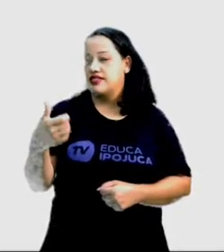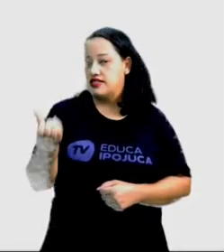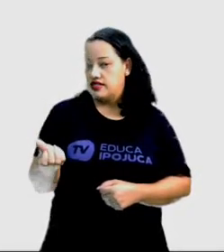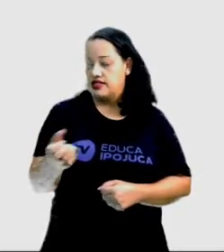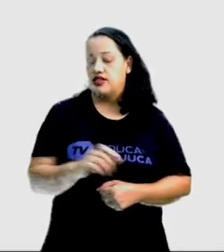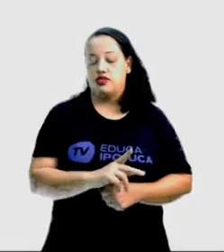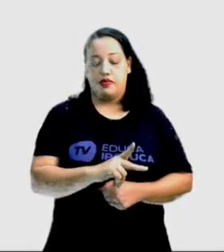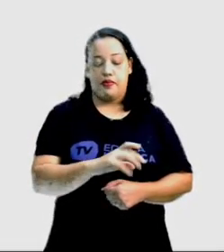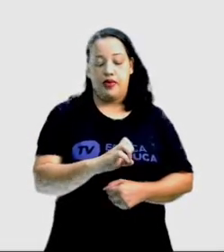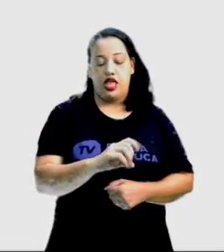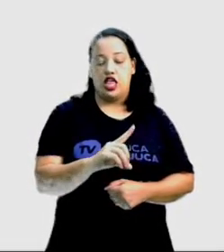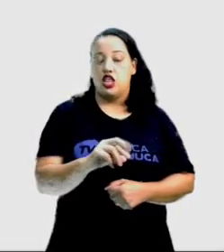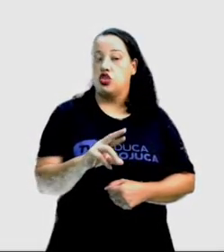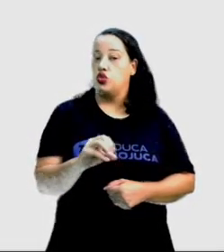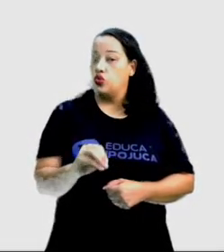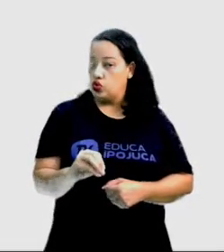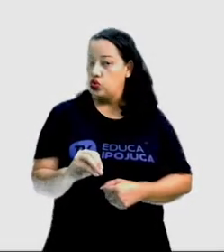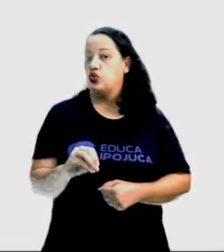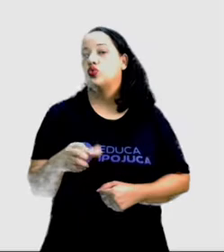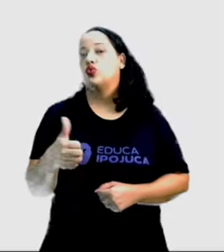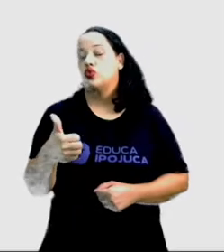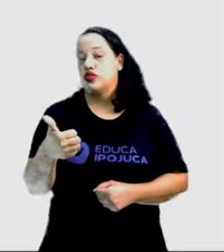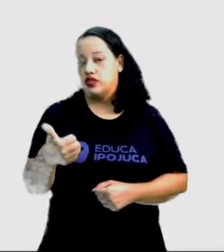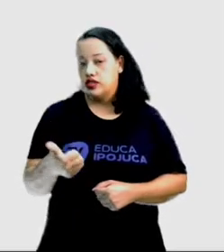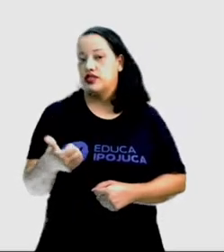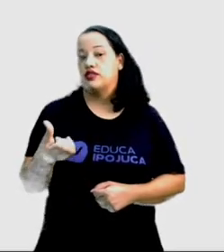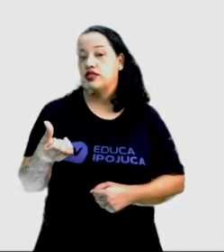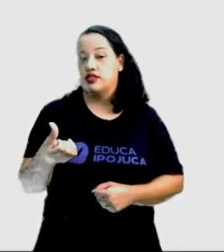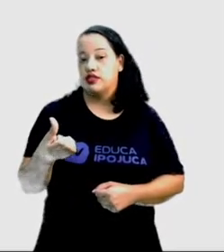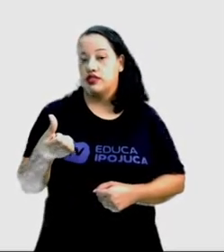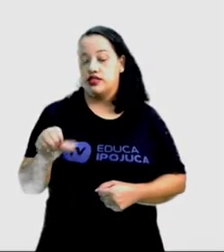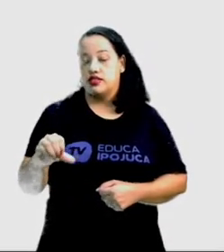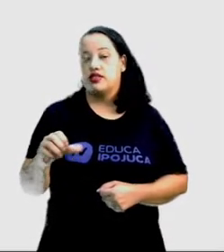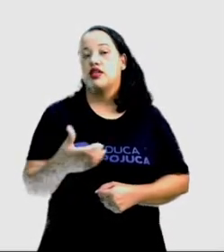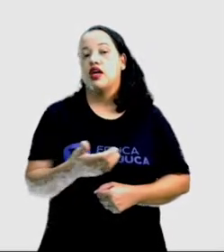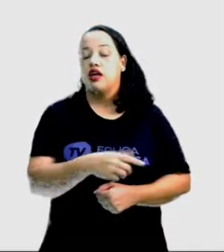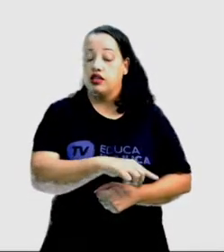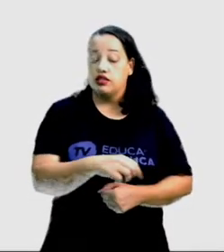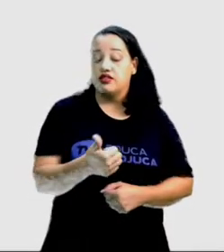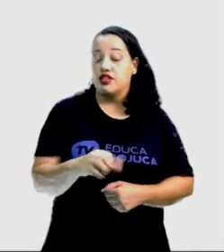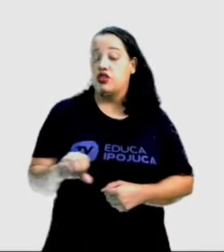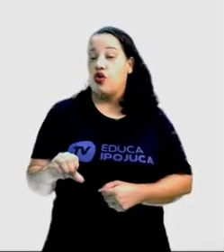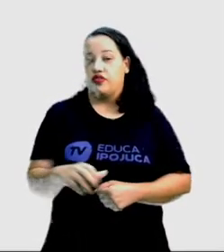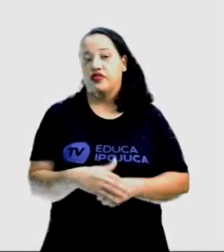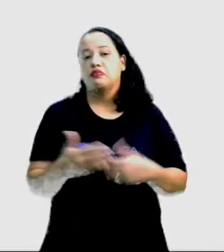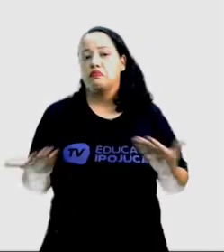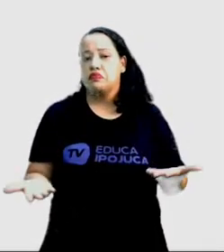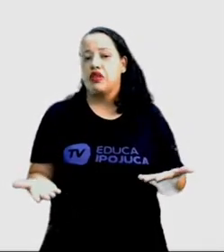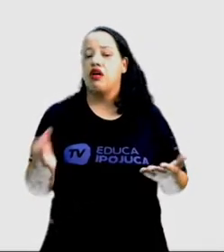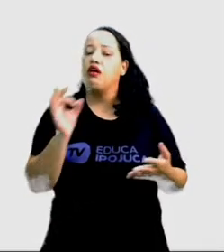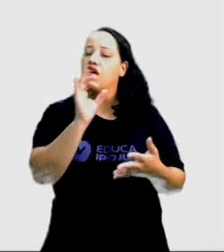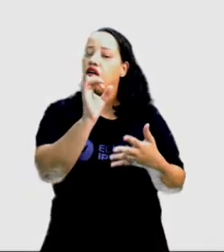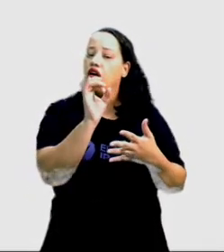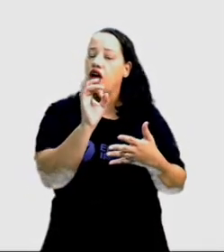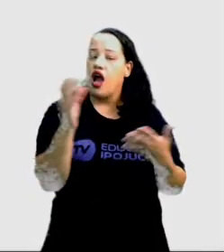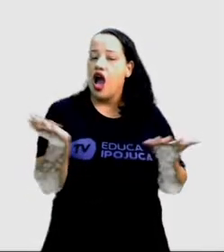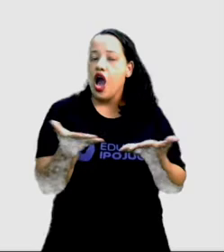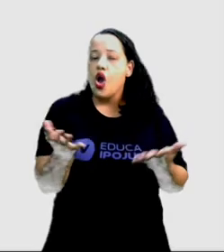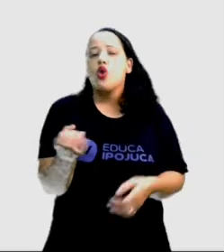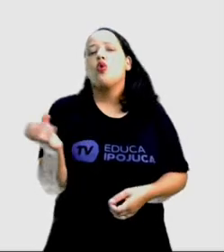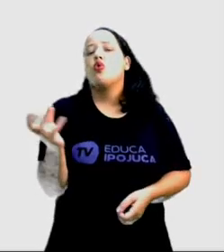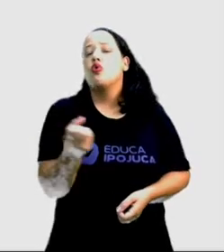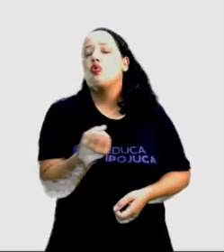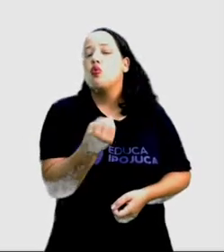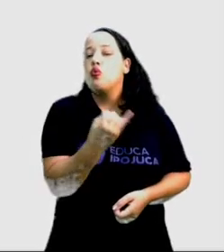17 flores e Marcos, 19 flores. Vamos conferir para ver se está certo mesmo, crianças. Vamos contar